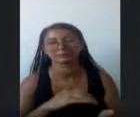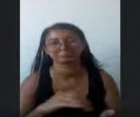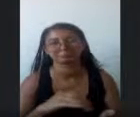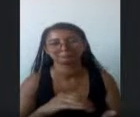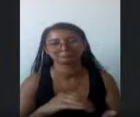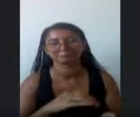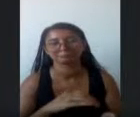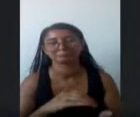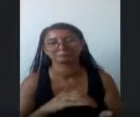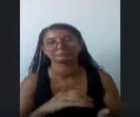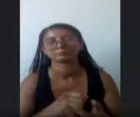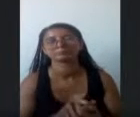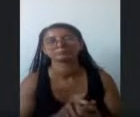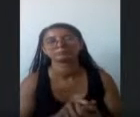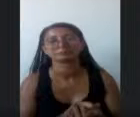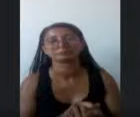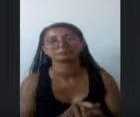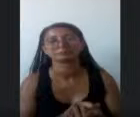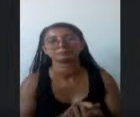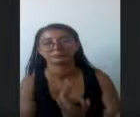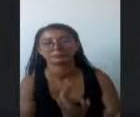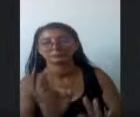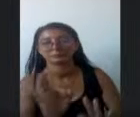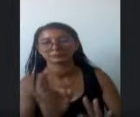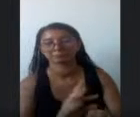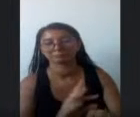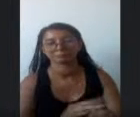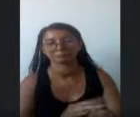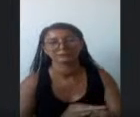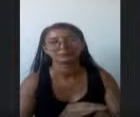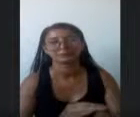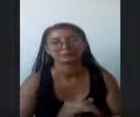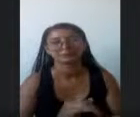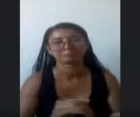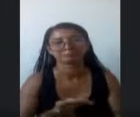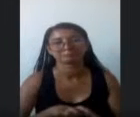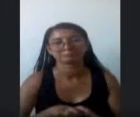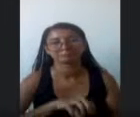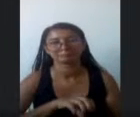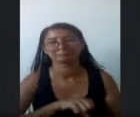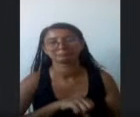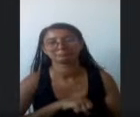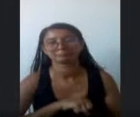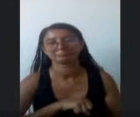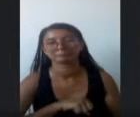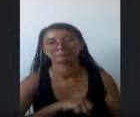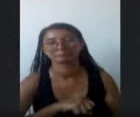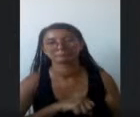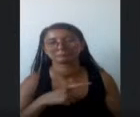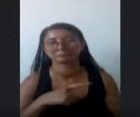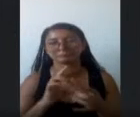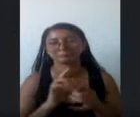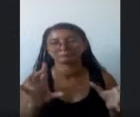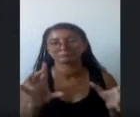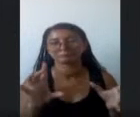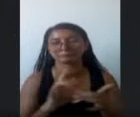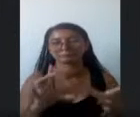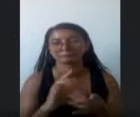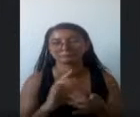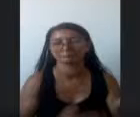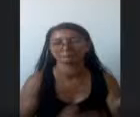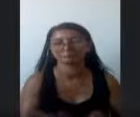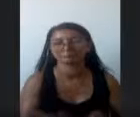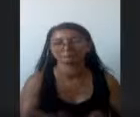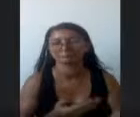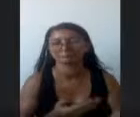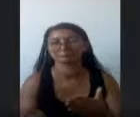Coordenação Geral de Controle de Infecções Sexualmente Transmissíveis, seguimos aí abertos à articulação e ao apoio